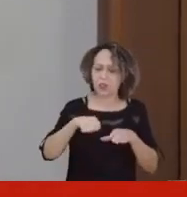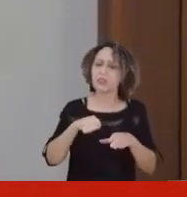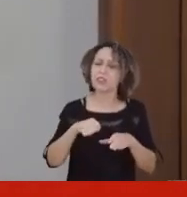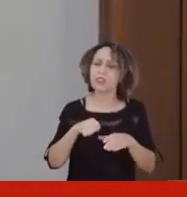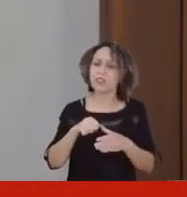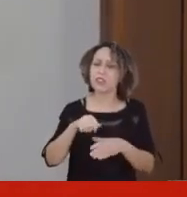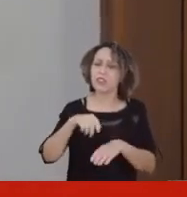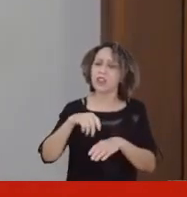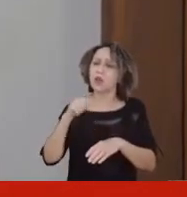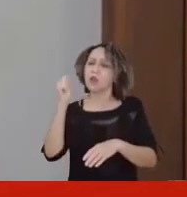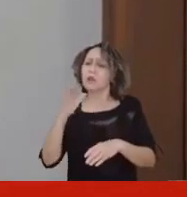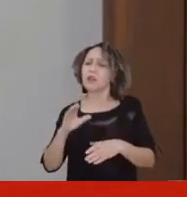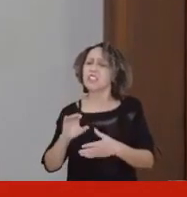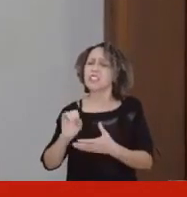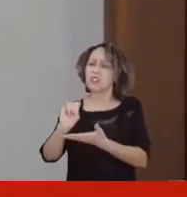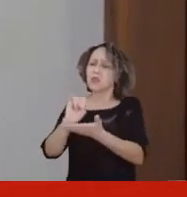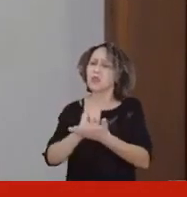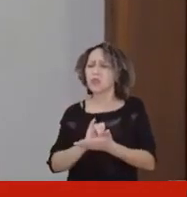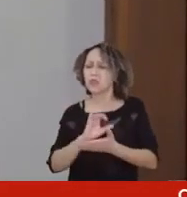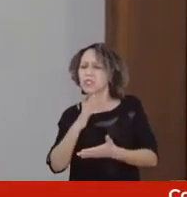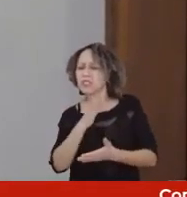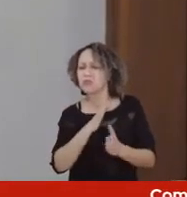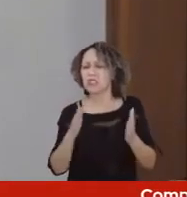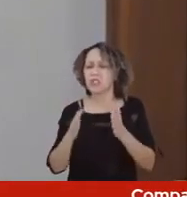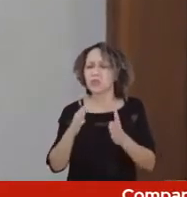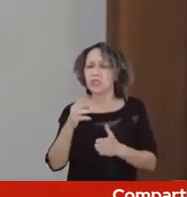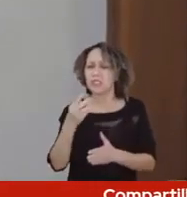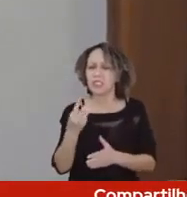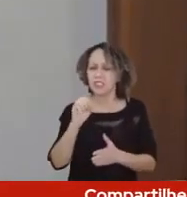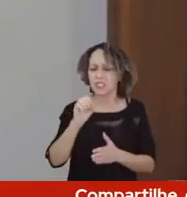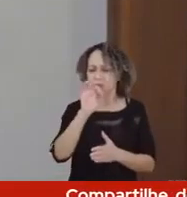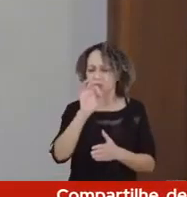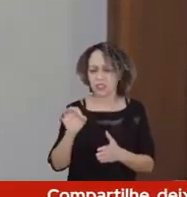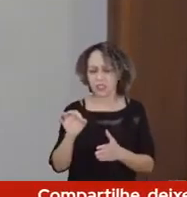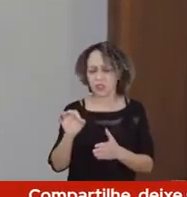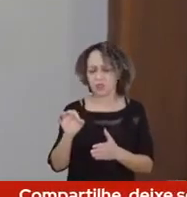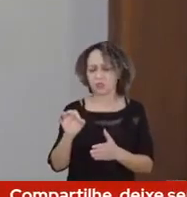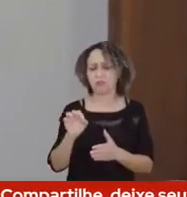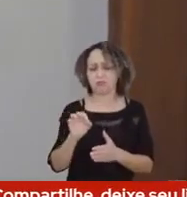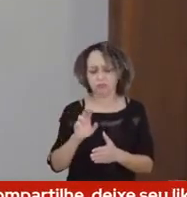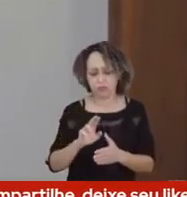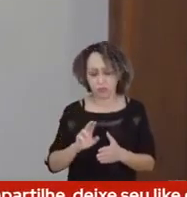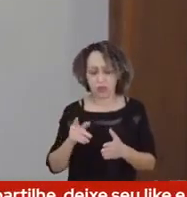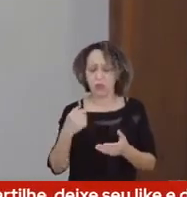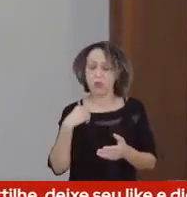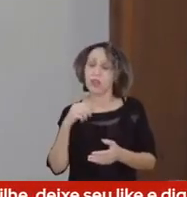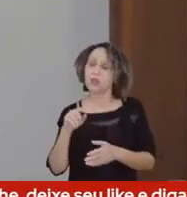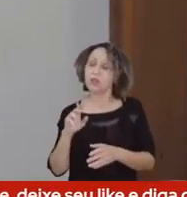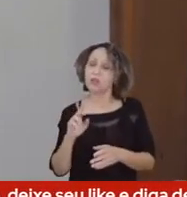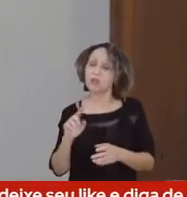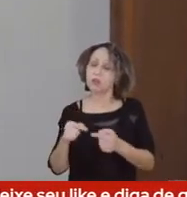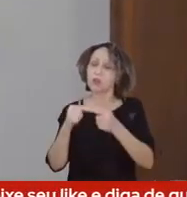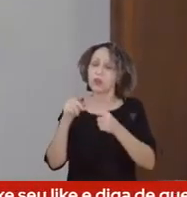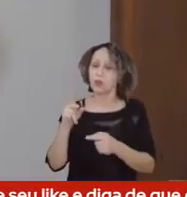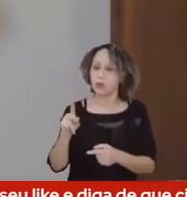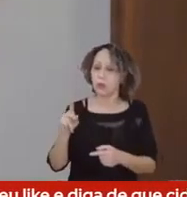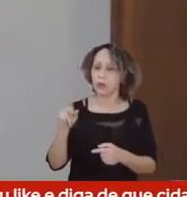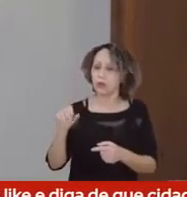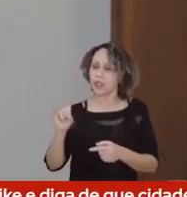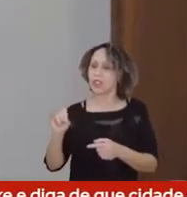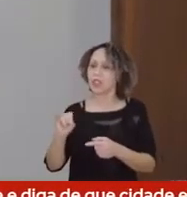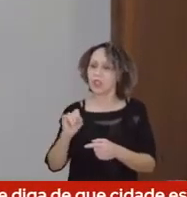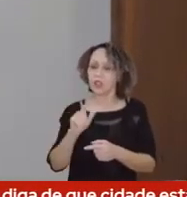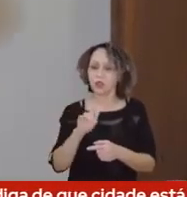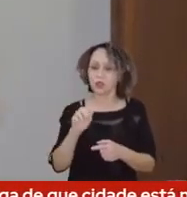consumo. Quando ele adotou o PPI no gás de cozinha, ele pegou o preço de paridade internacional